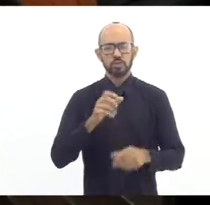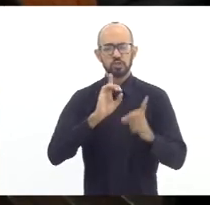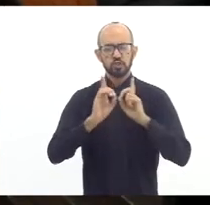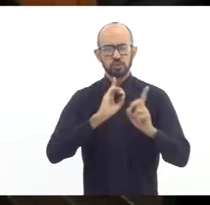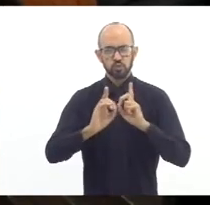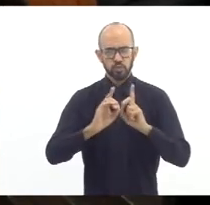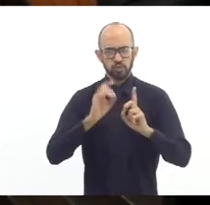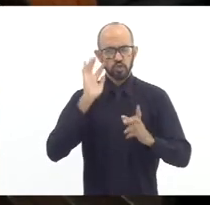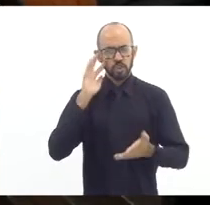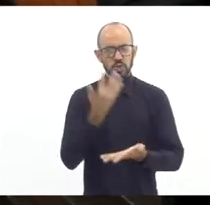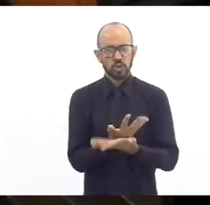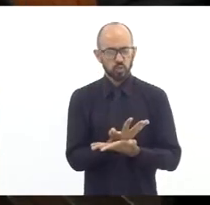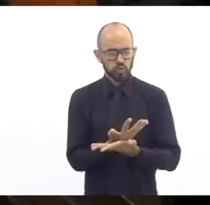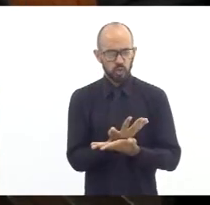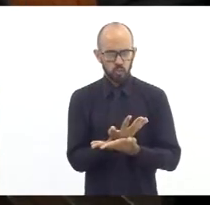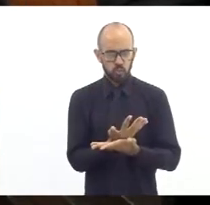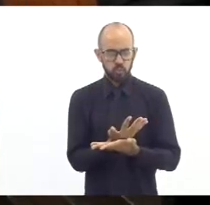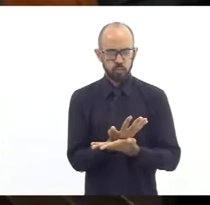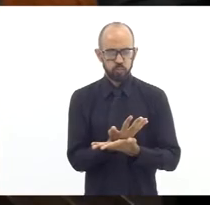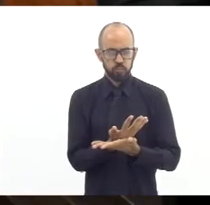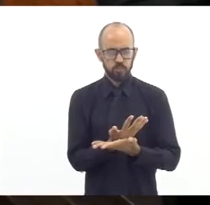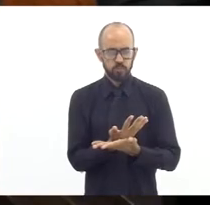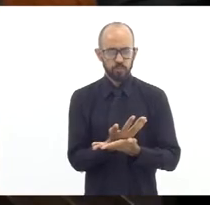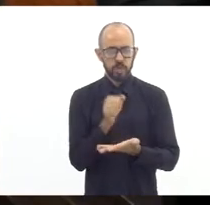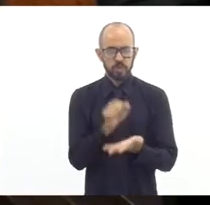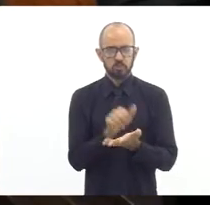resolução. E